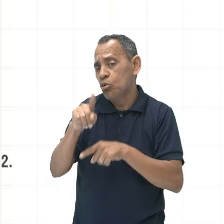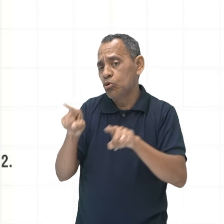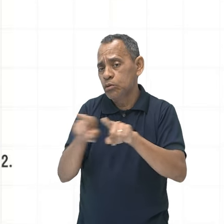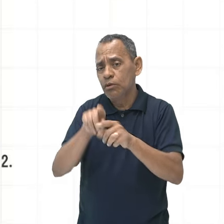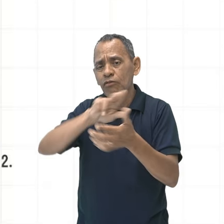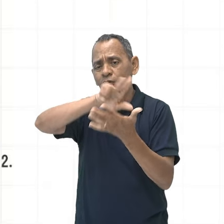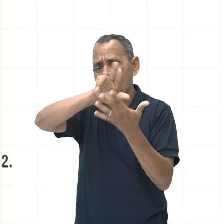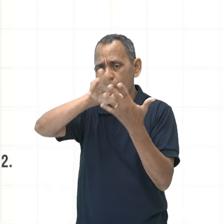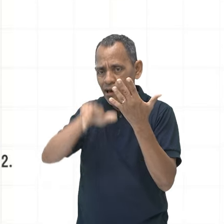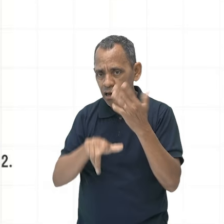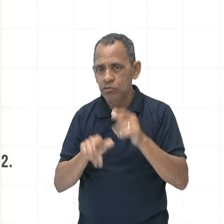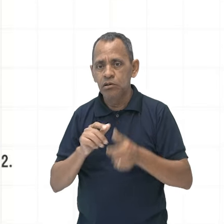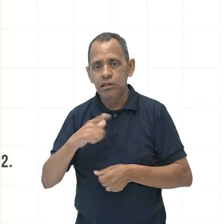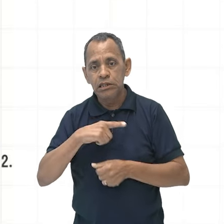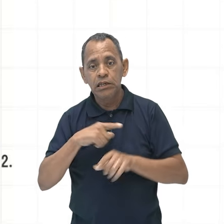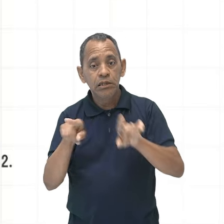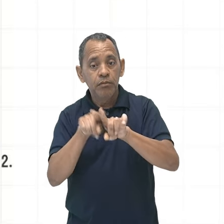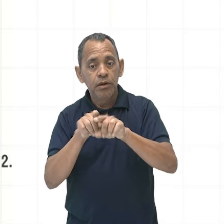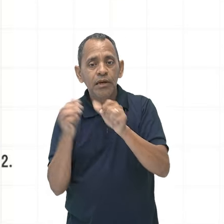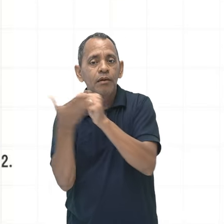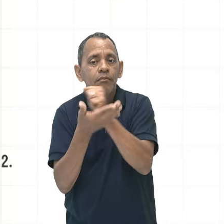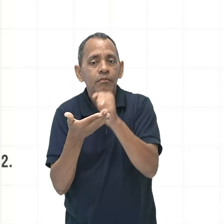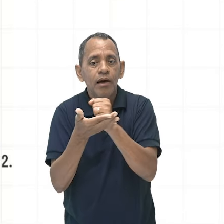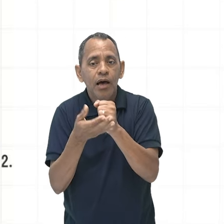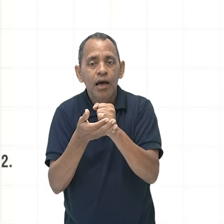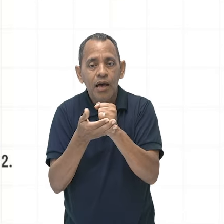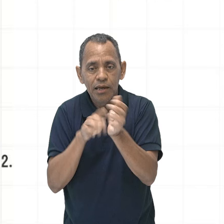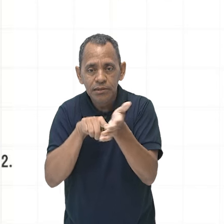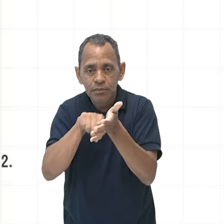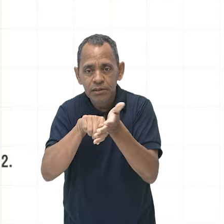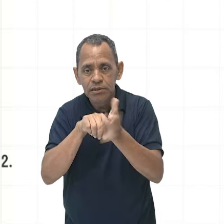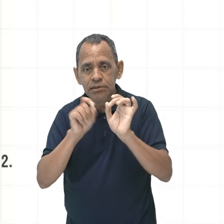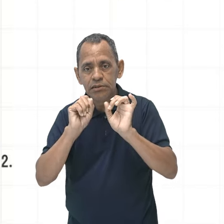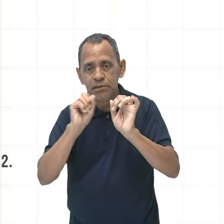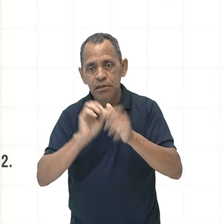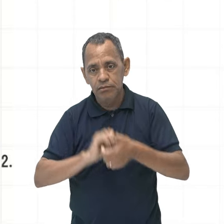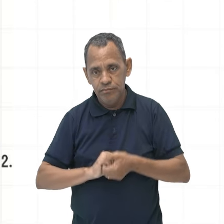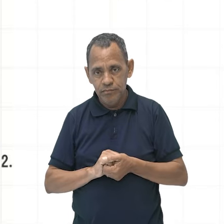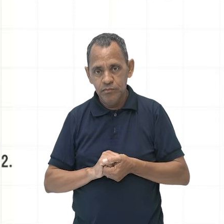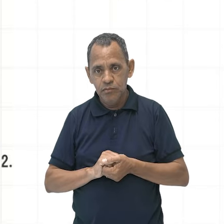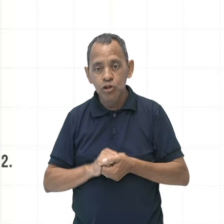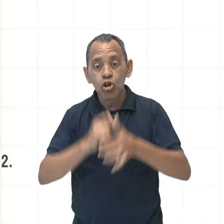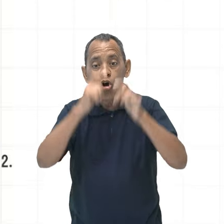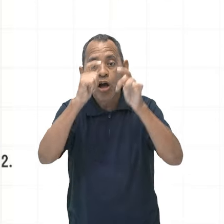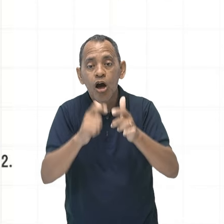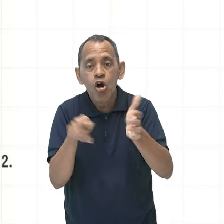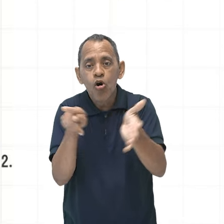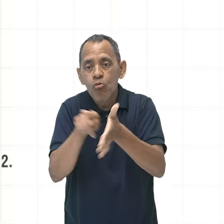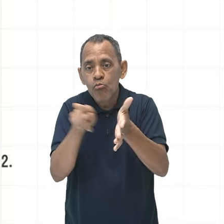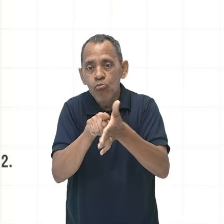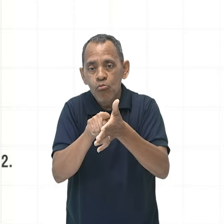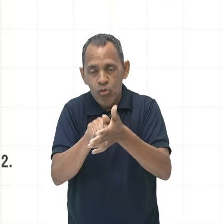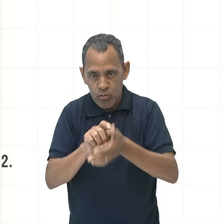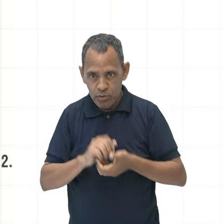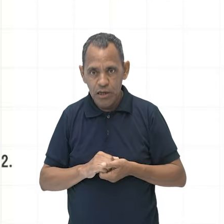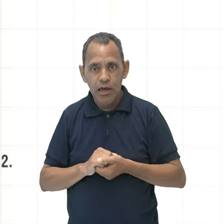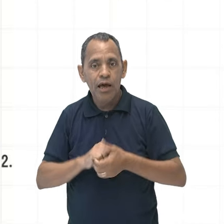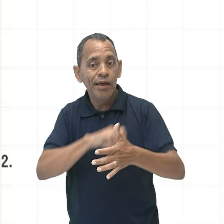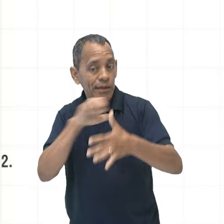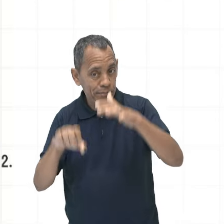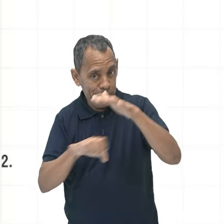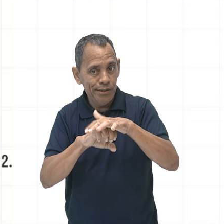aí a fonte da pesquisa, né? A fonte da pesquisa foi a própria contabilidade da empresa, né?